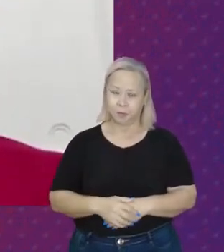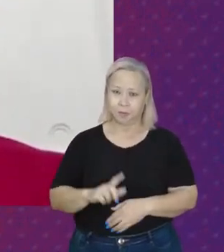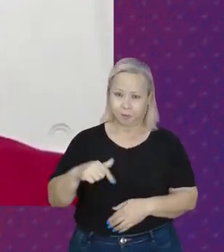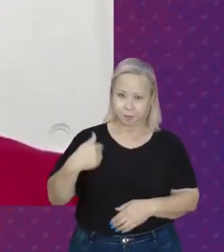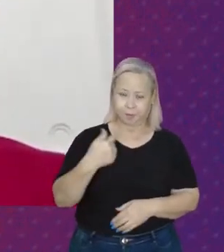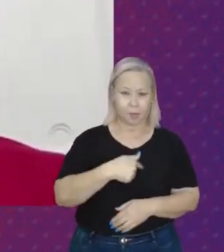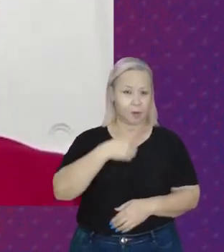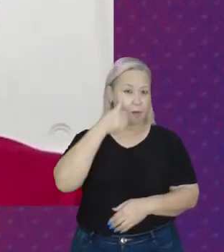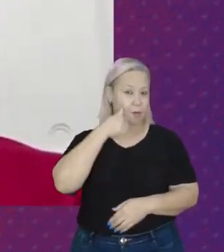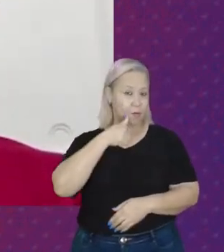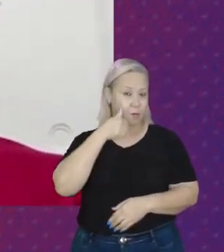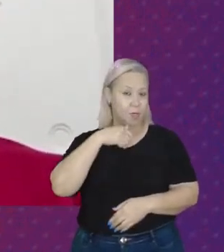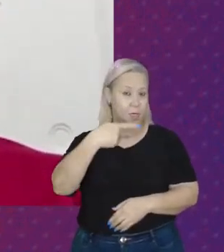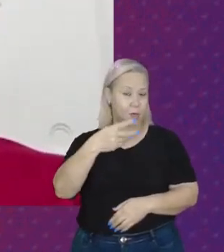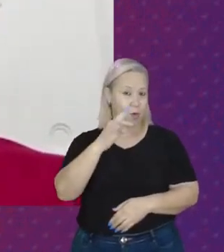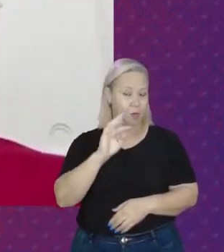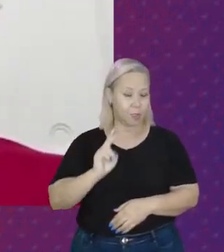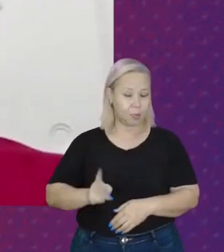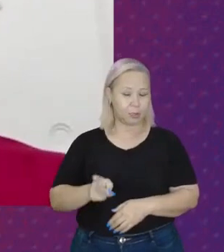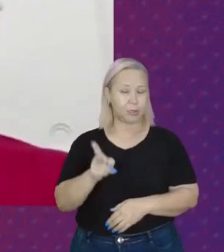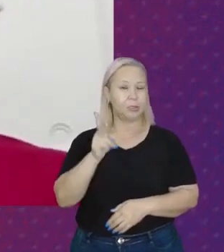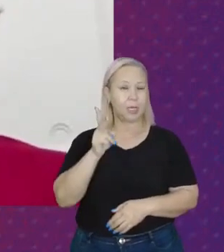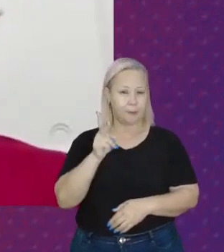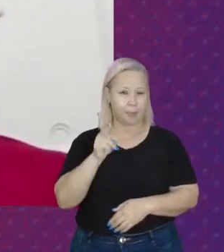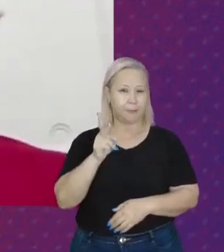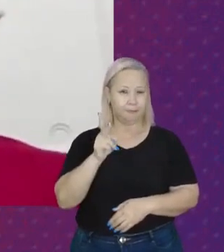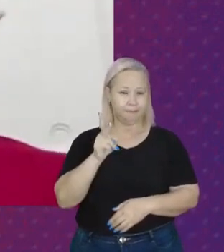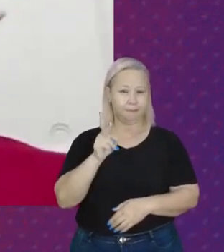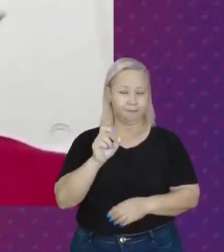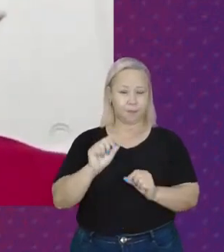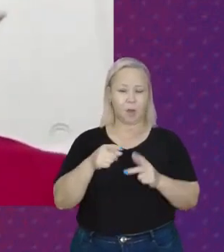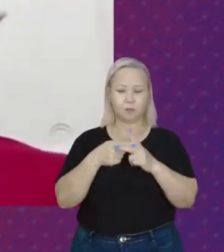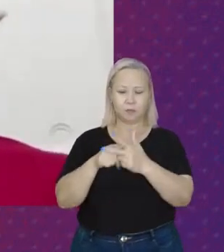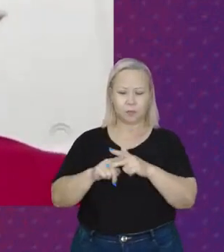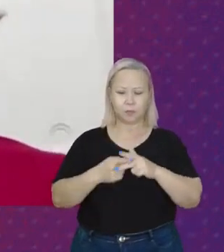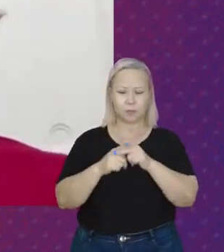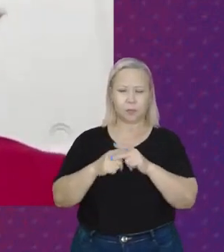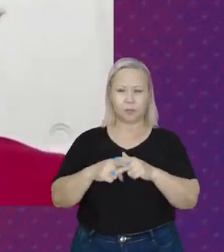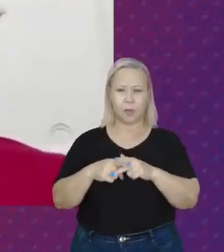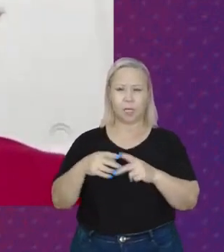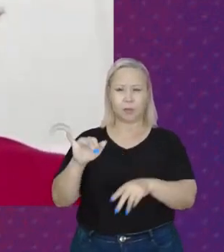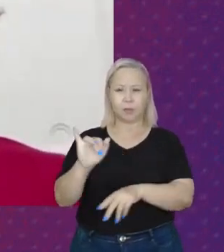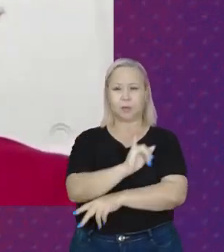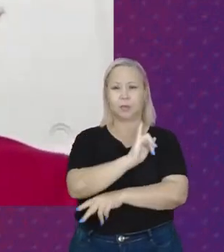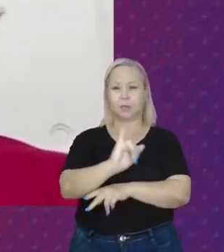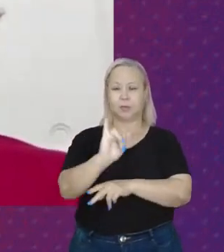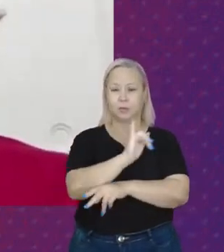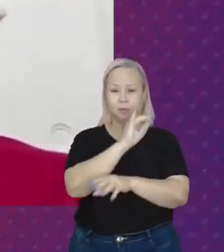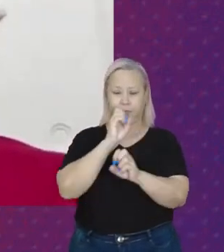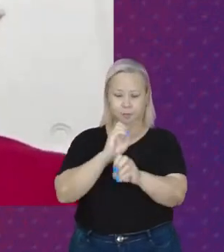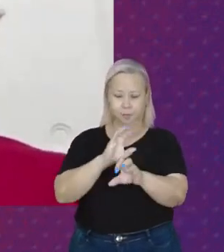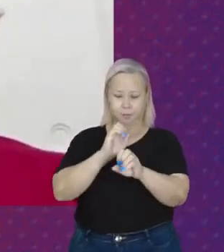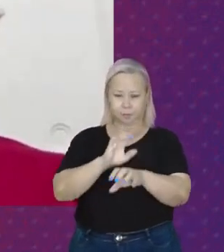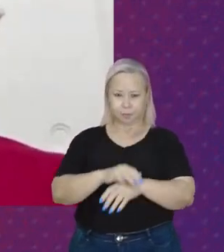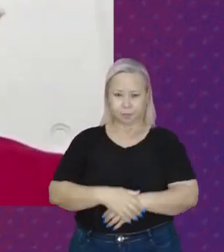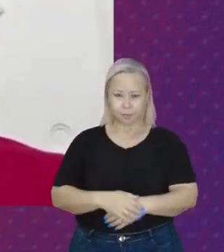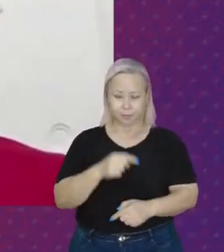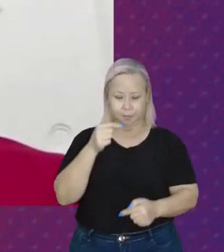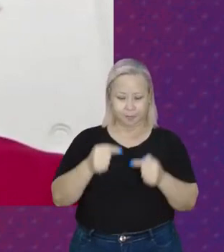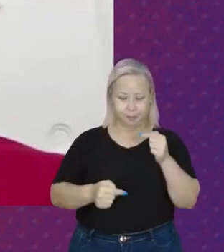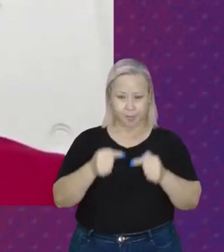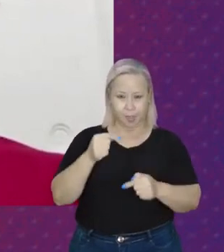nós mulheres, o PT sempre foi um instrumento muito estratégico na educação. As